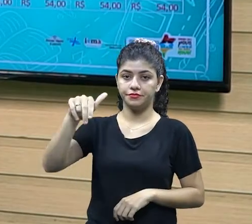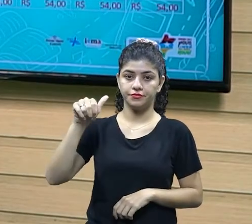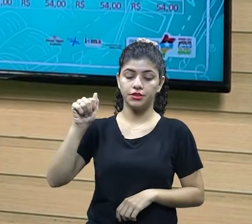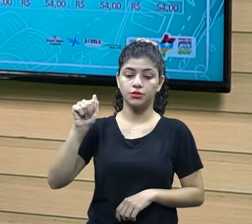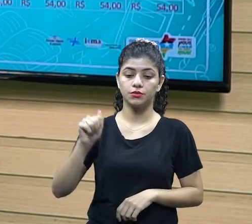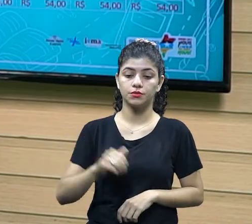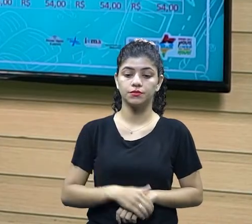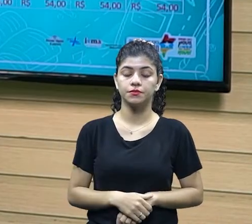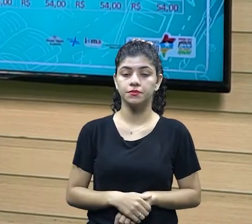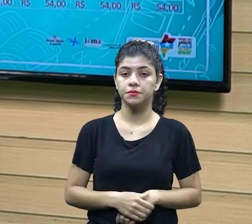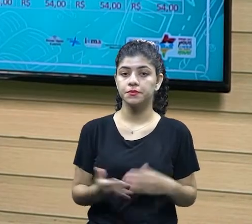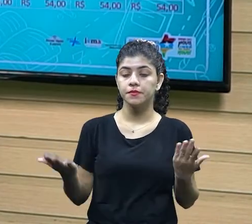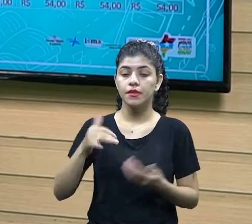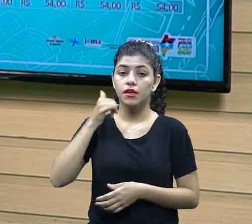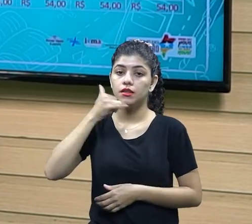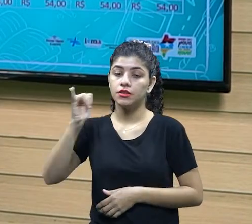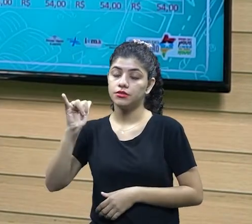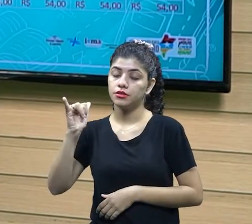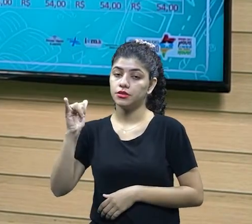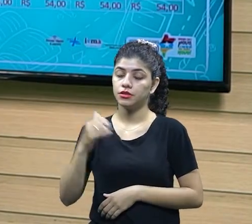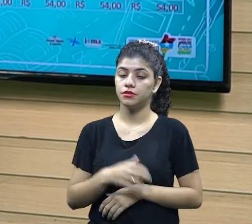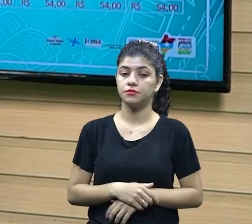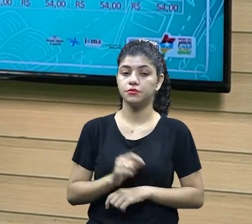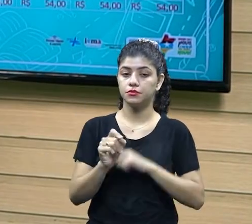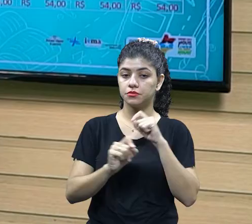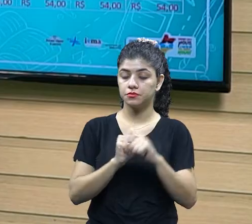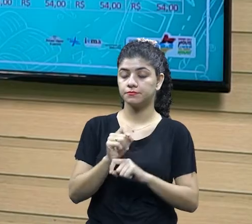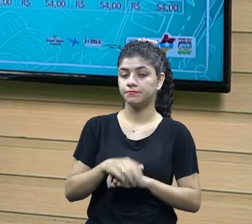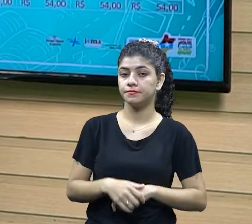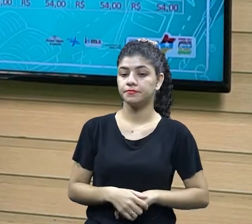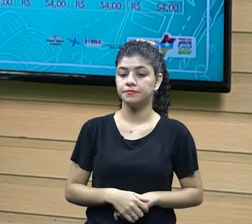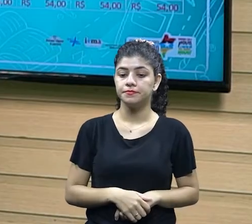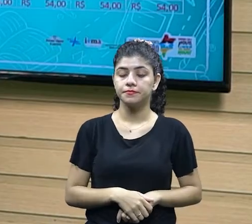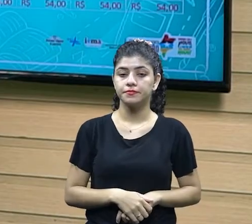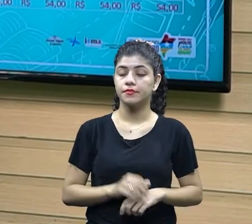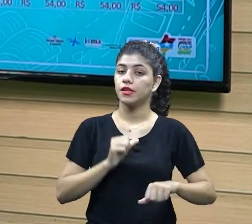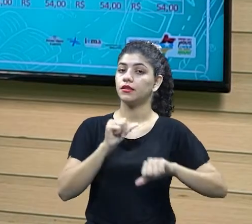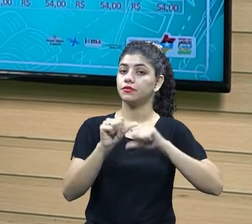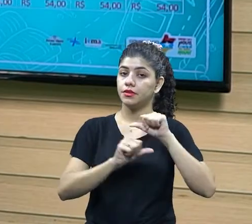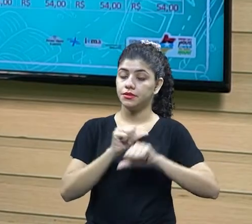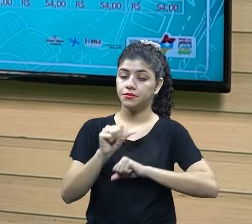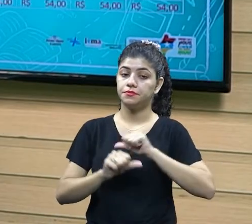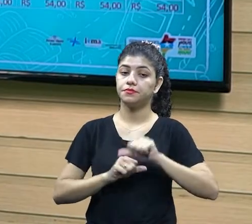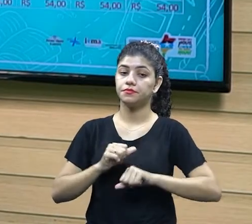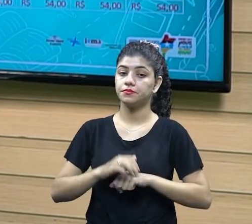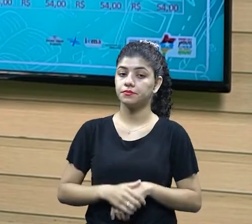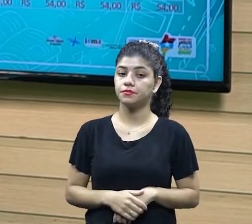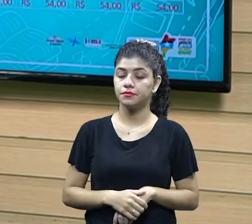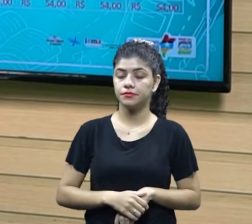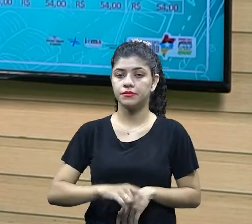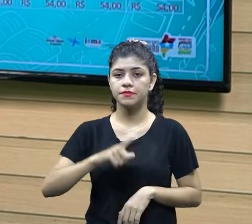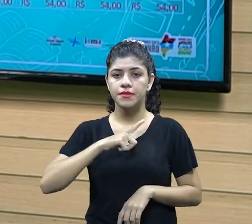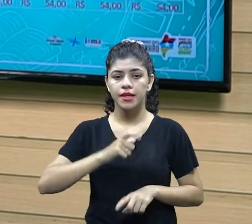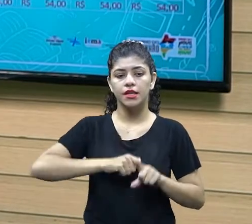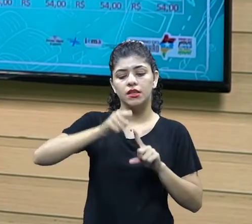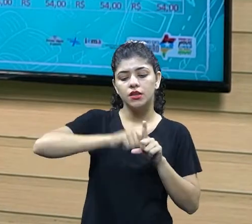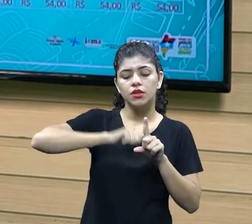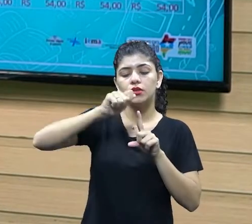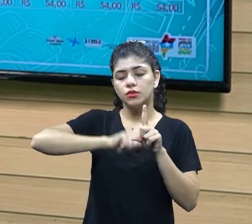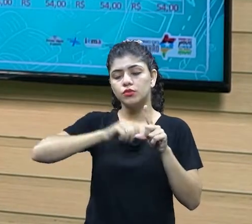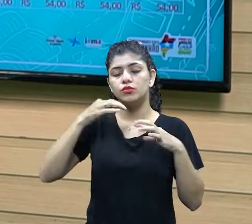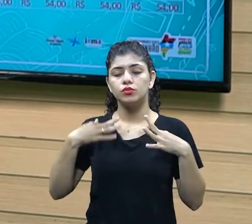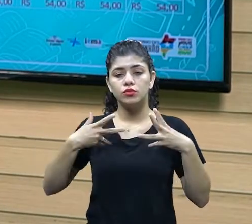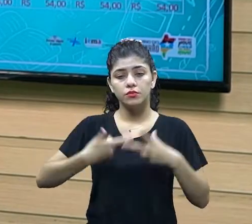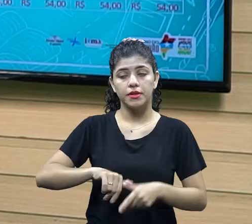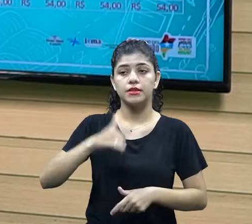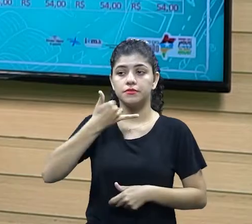Já a energia elétrica, ela já é um tipo de despesa que, embora todo mês chegue a fatura